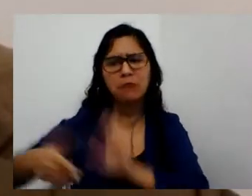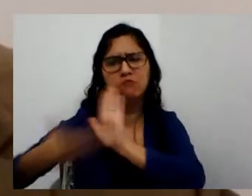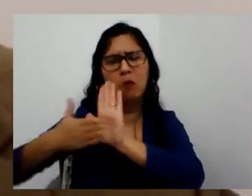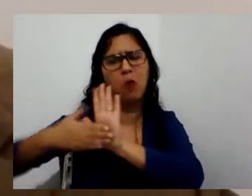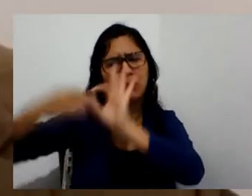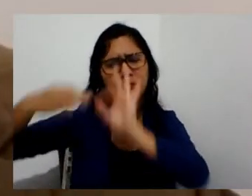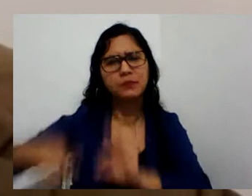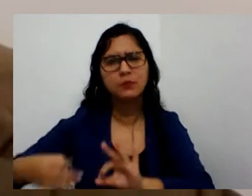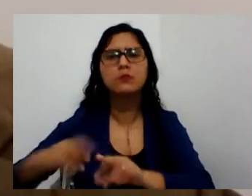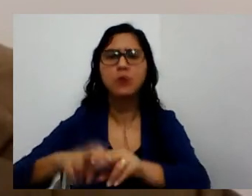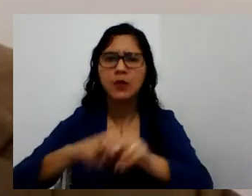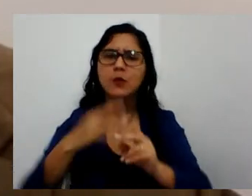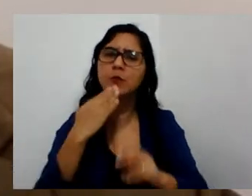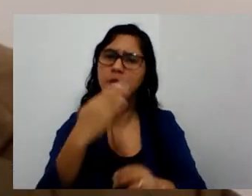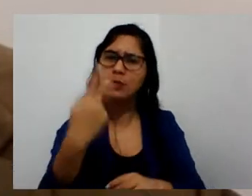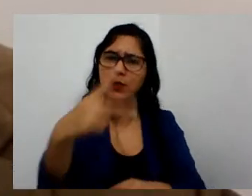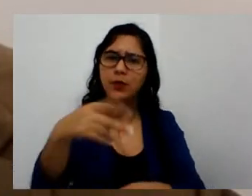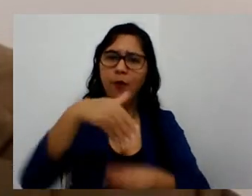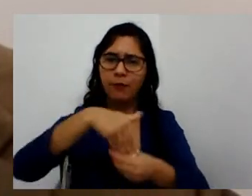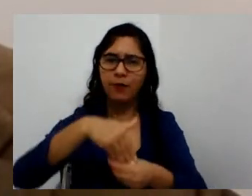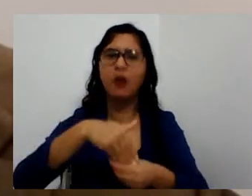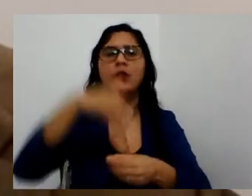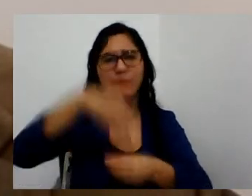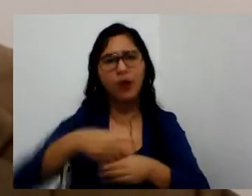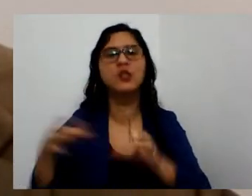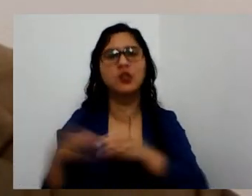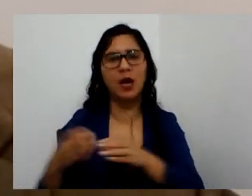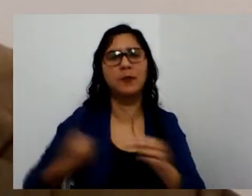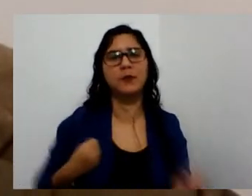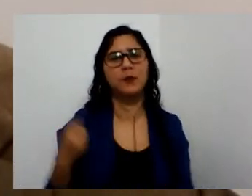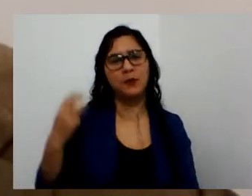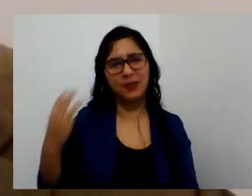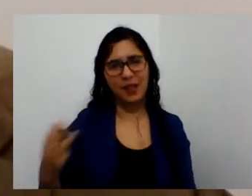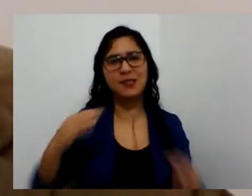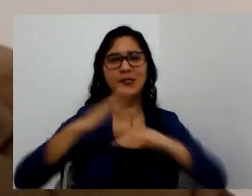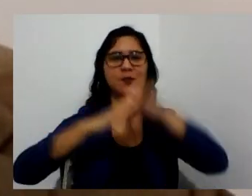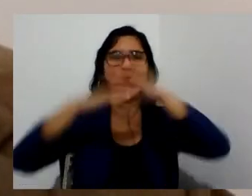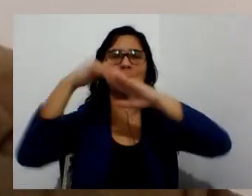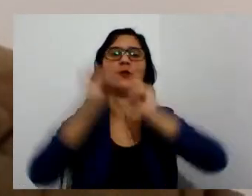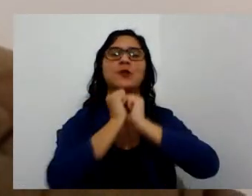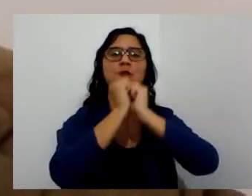Por isso, pedimos o seu voto. Vote na Chapa 3, Construir Juntos.